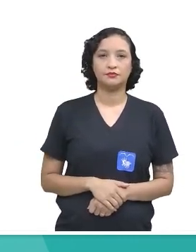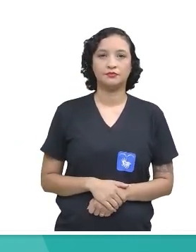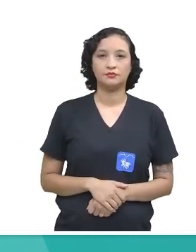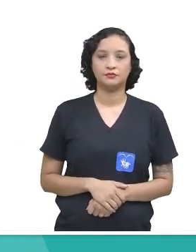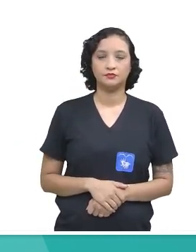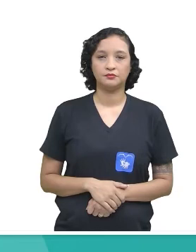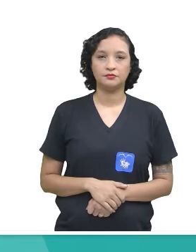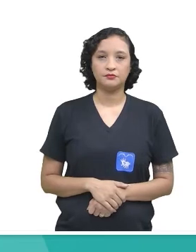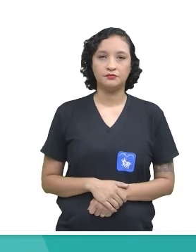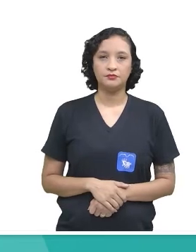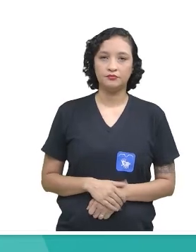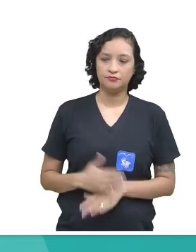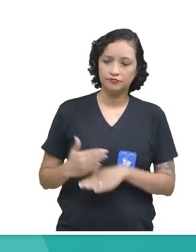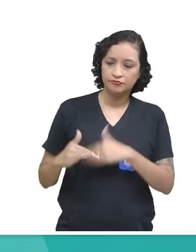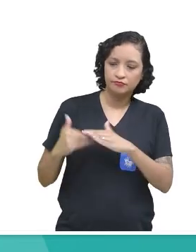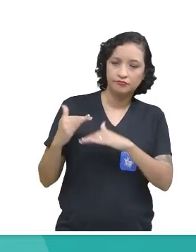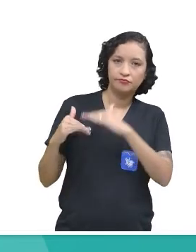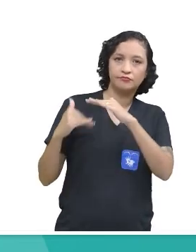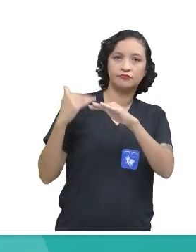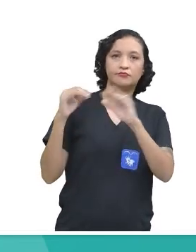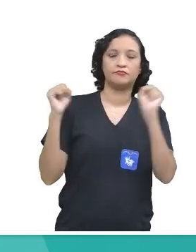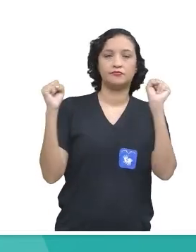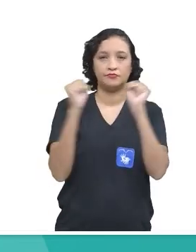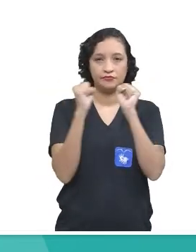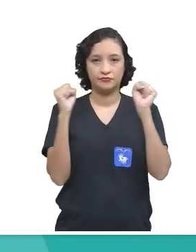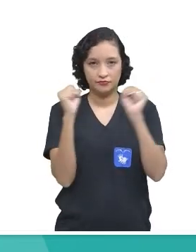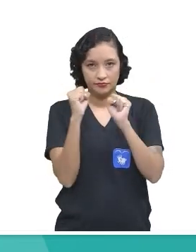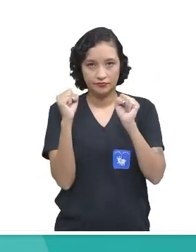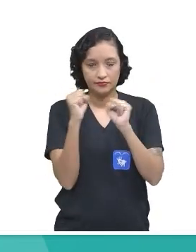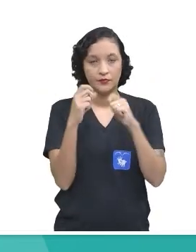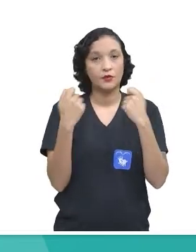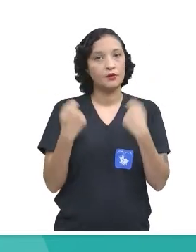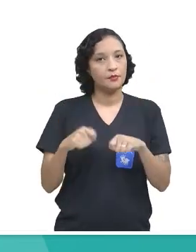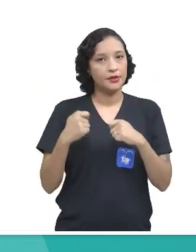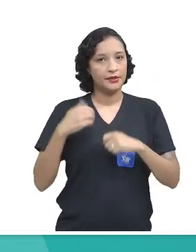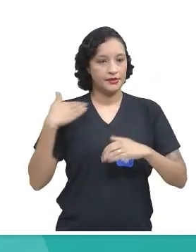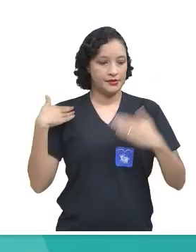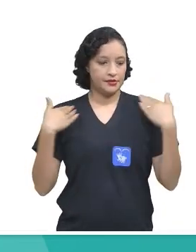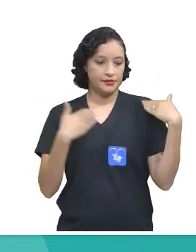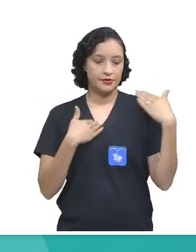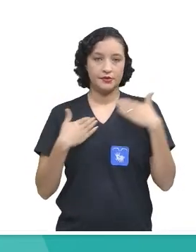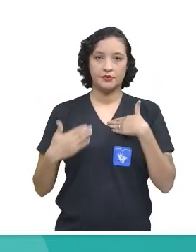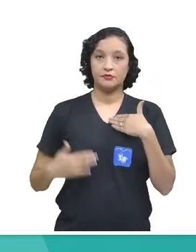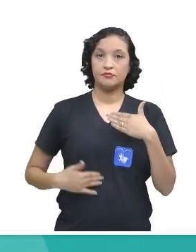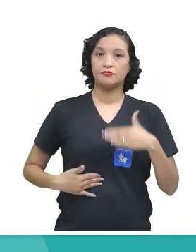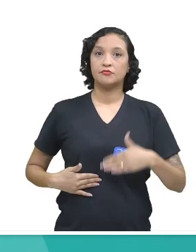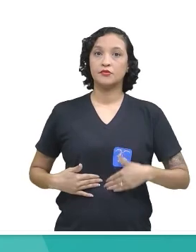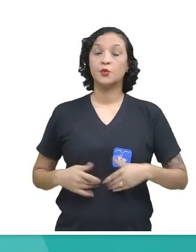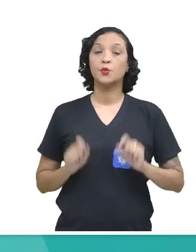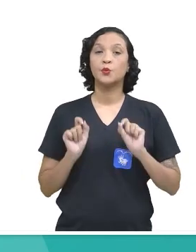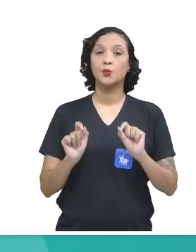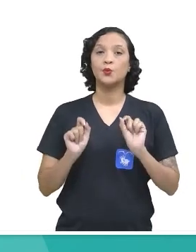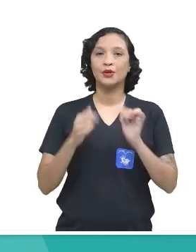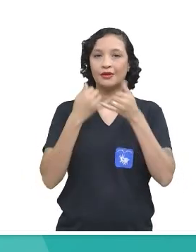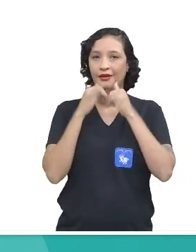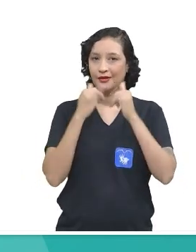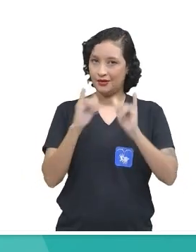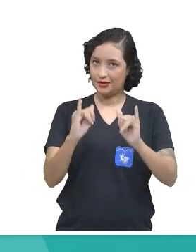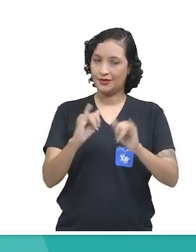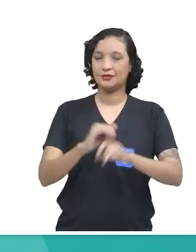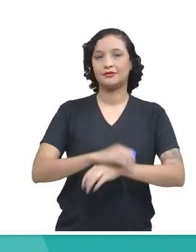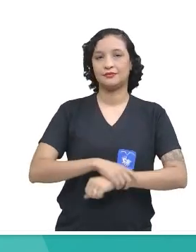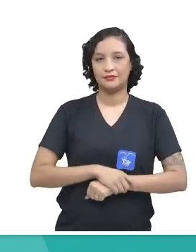para desenvolver a atividade, eu preciso que os meus músculos, para que eles realizem um movimento, eu preciso que eles o